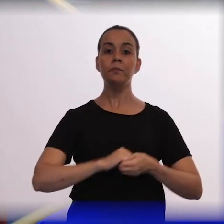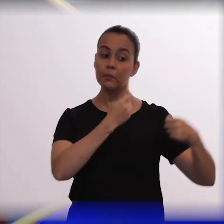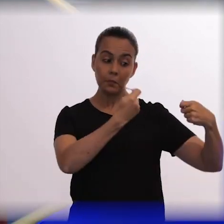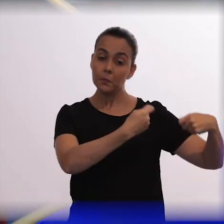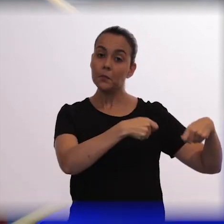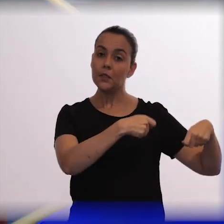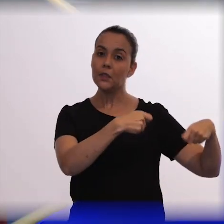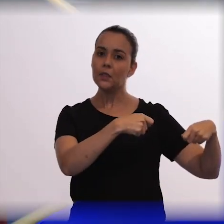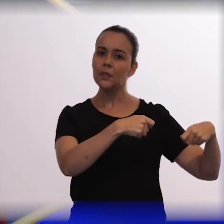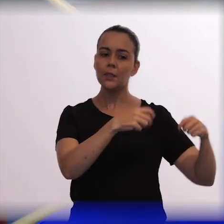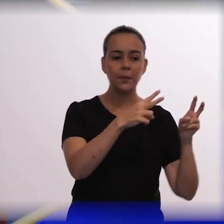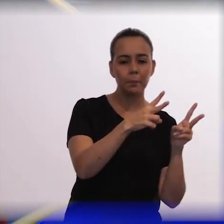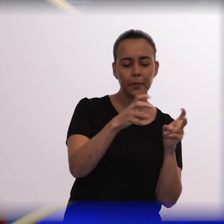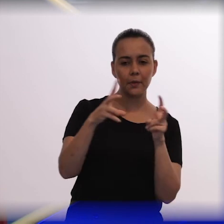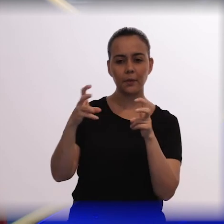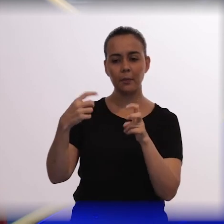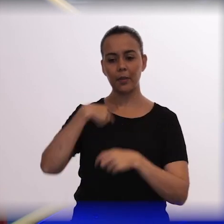necessidade de reconhecimento,